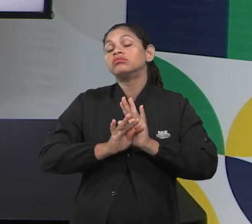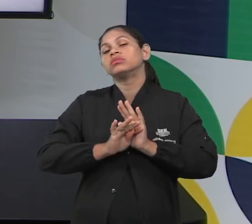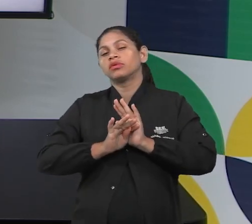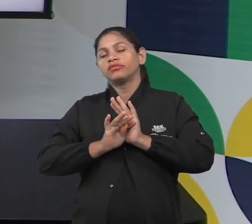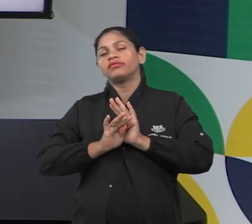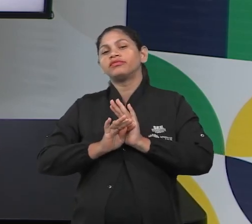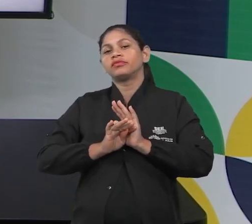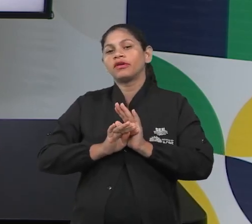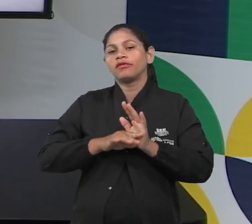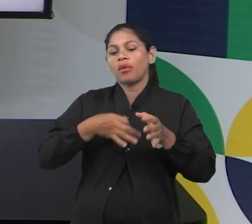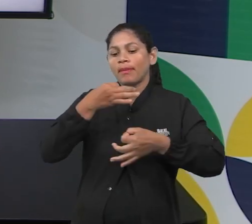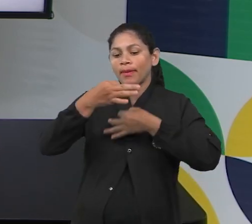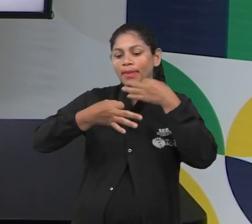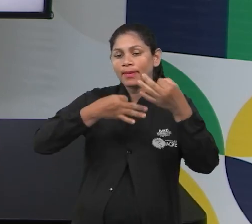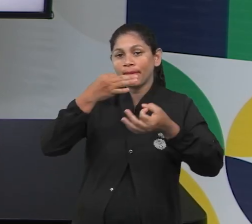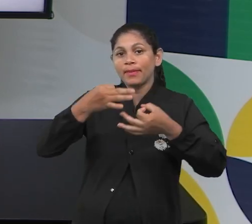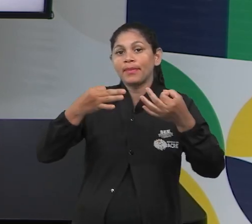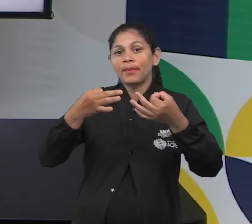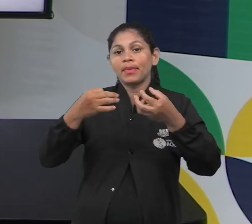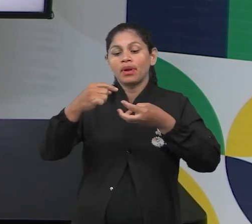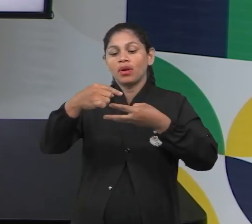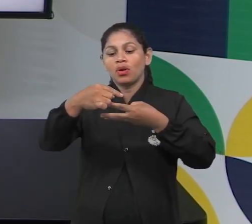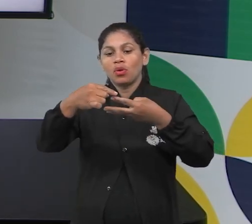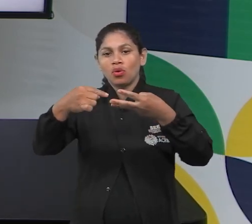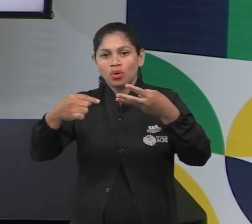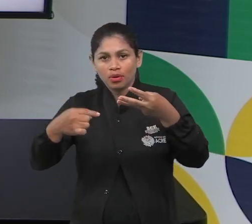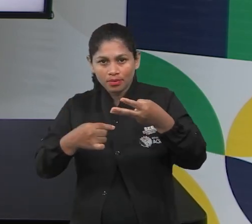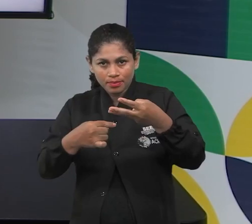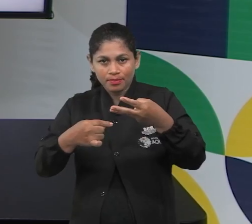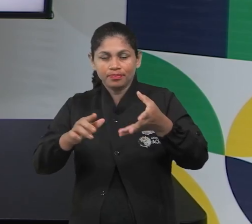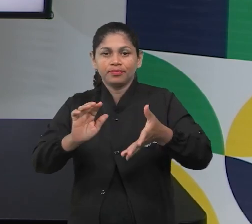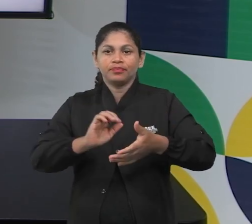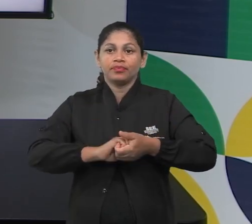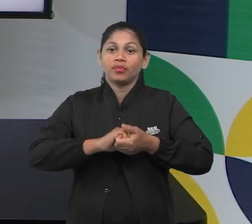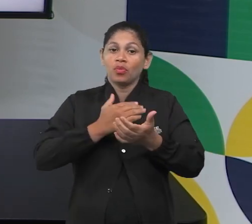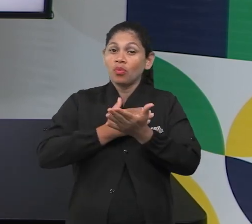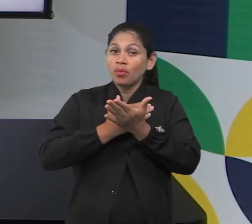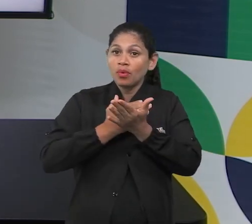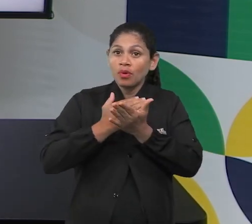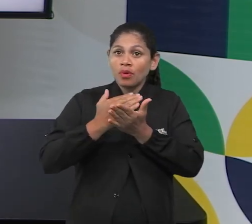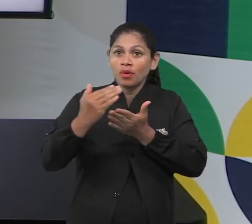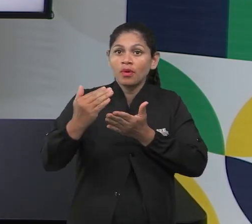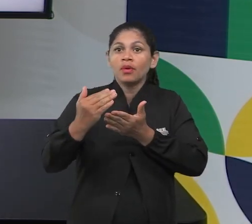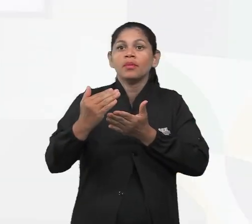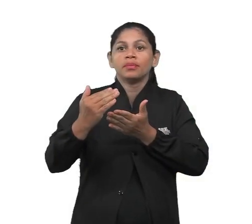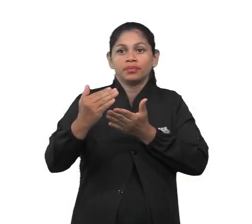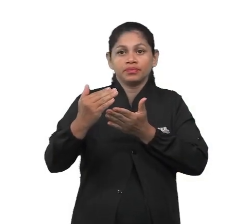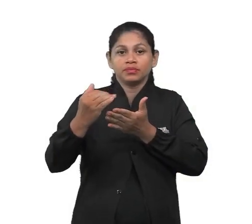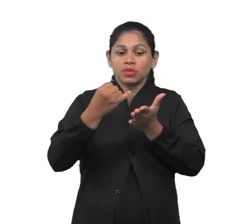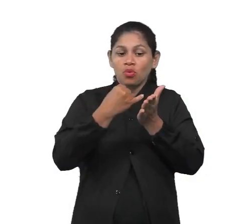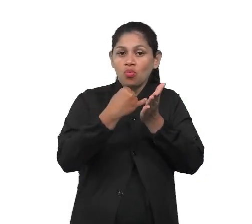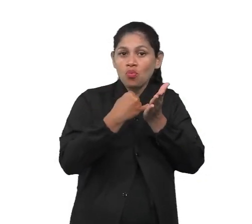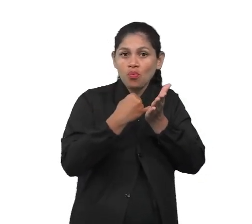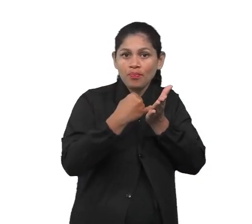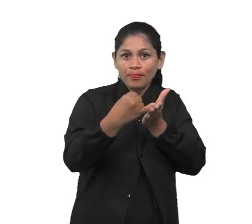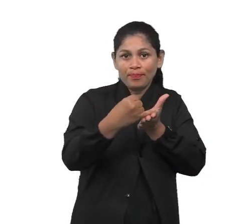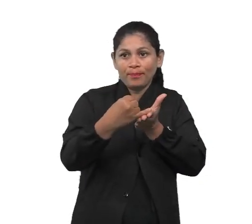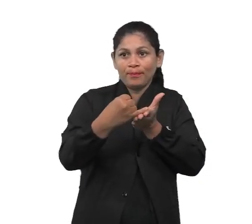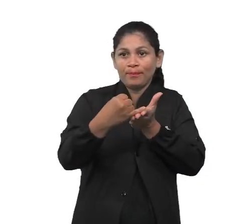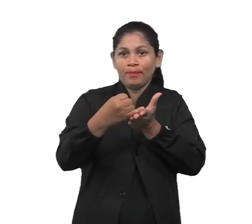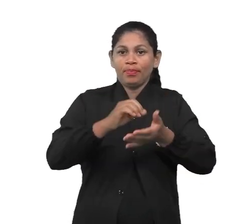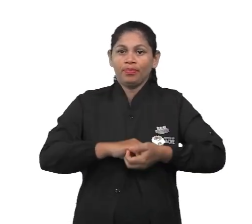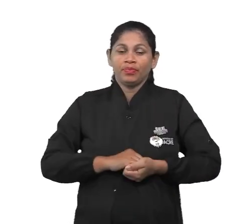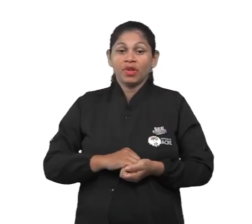discutir em cada uma das 3 partes. Vamos começar então pela introdução.